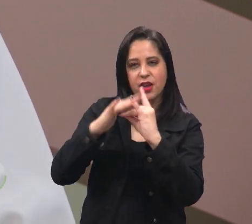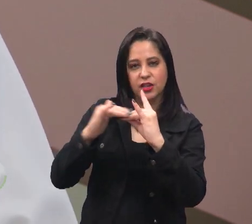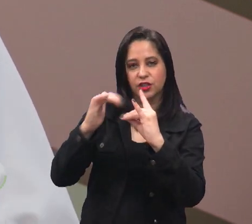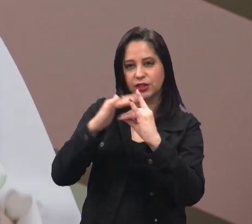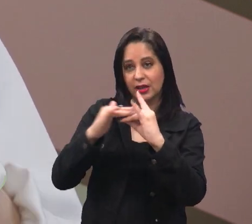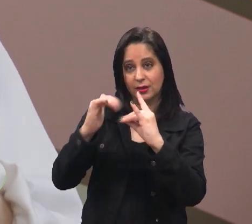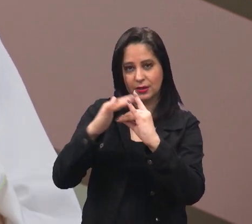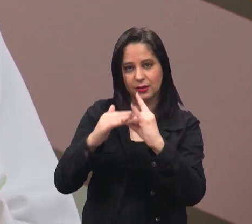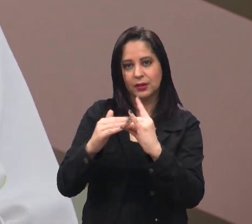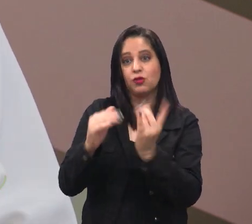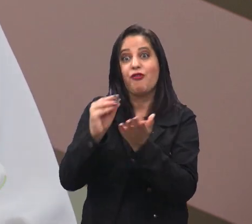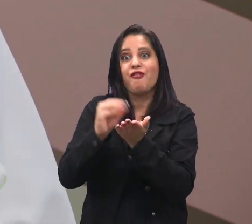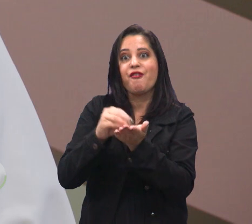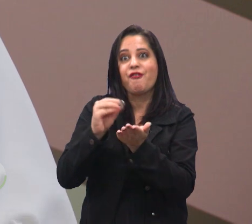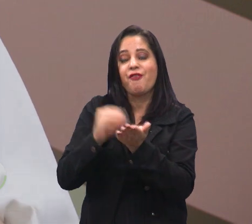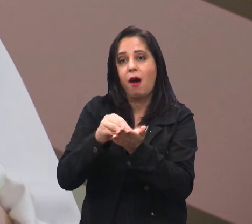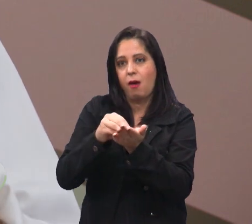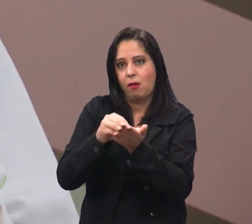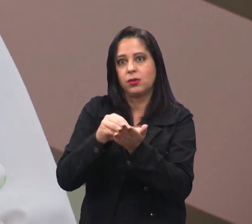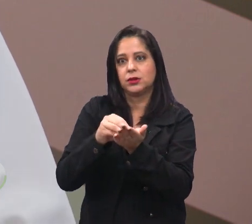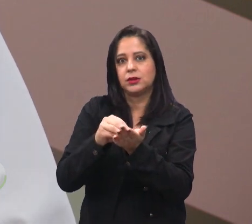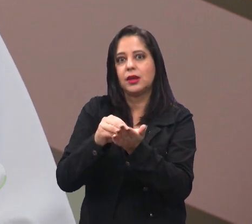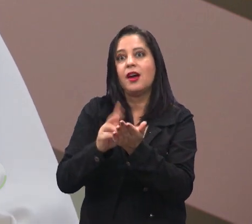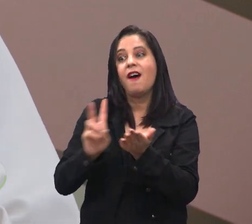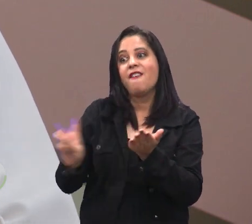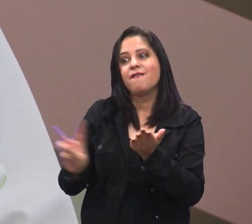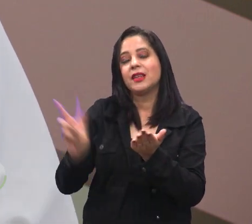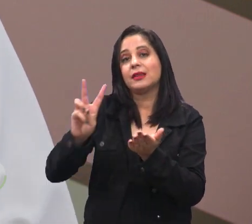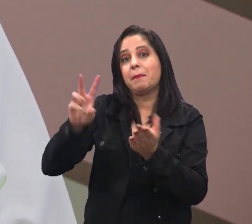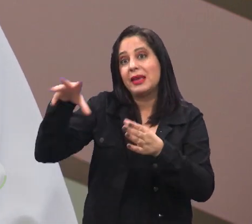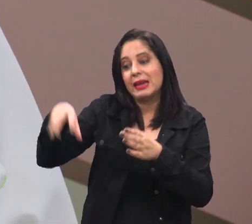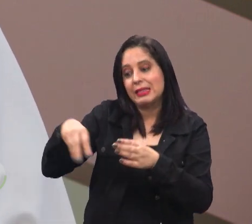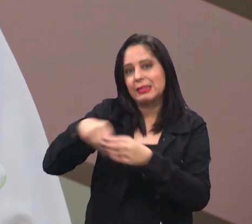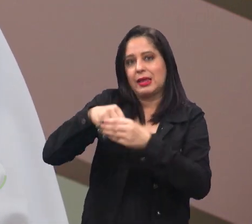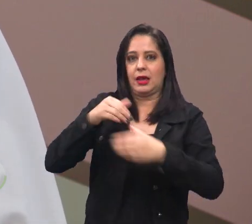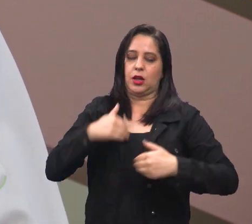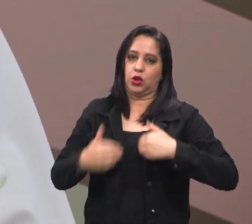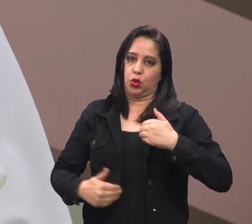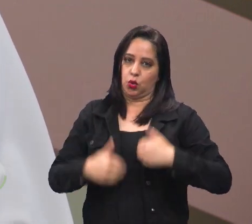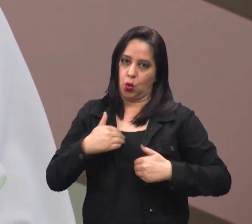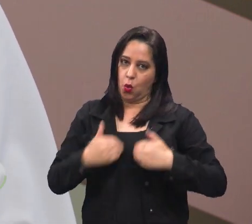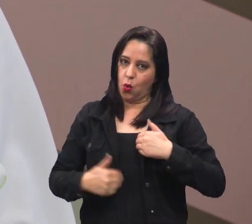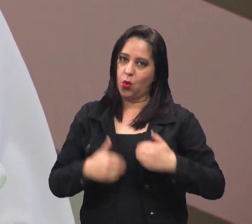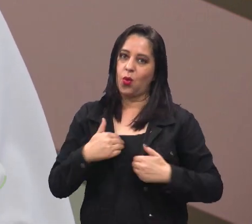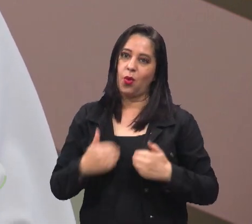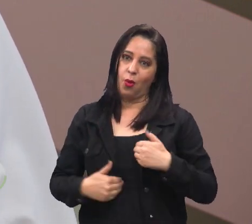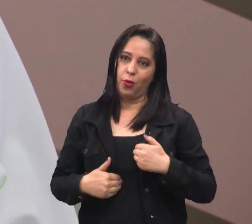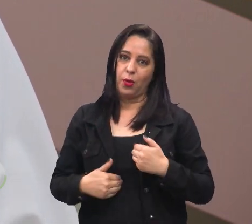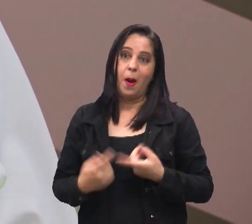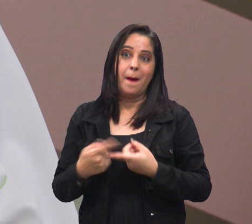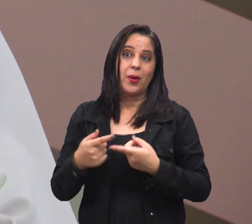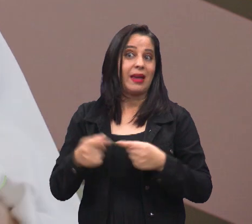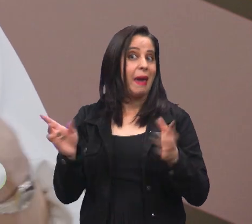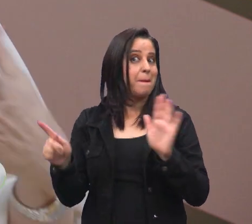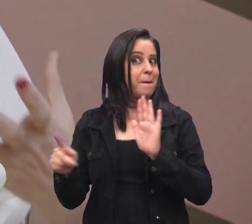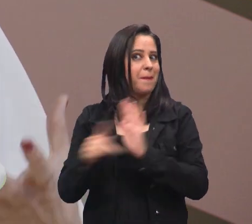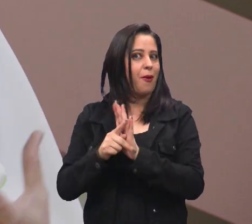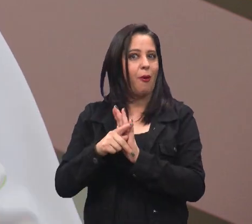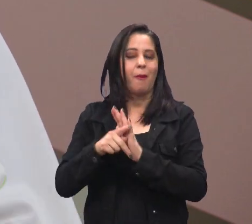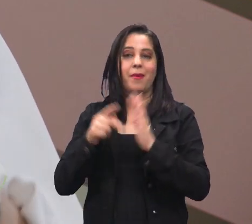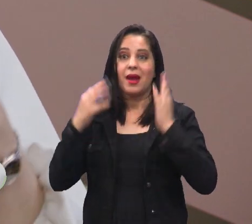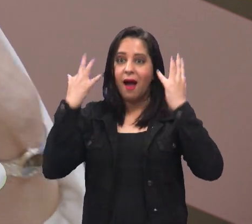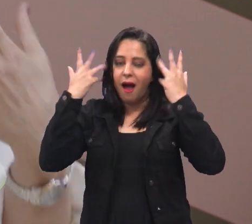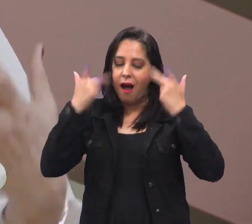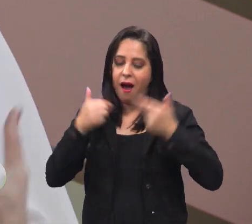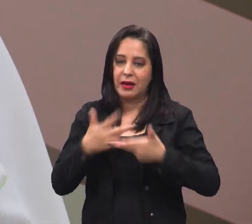sistema nervoso central, para a produção de sangue, das células e dos tecidos, e ela só é de origem animal. Então, aquele vegetariano